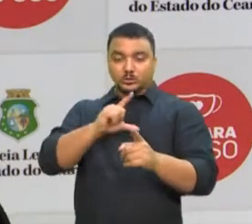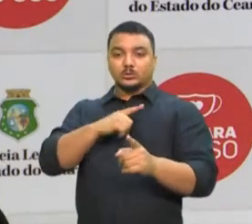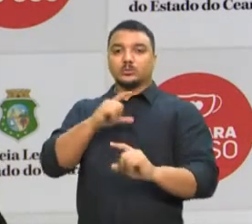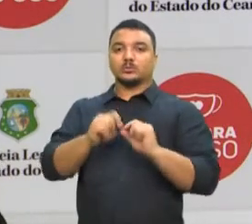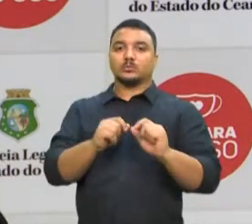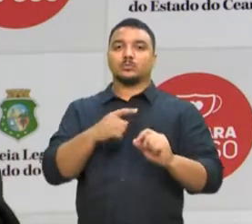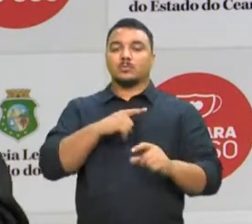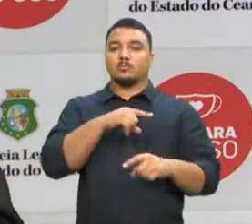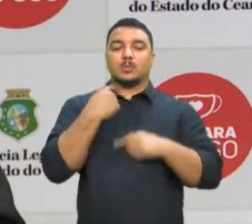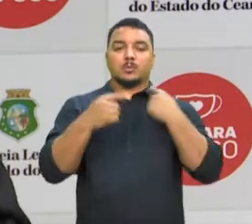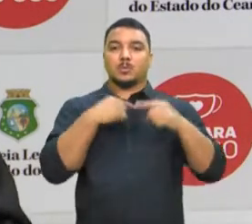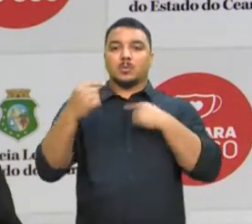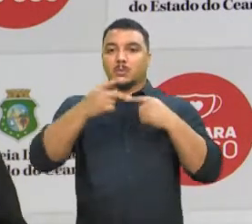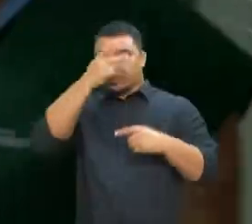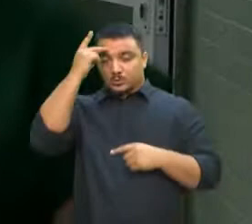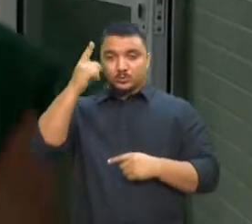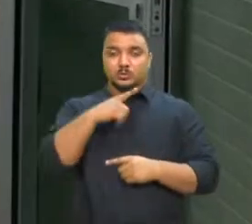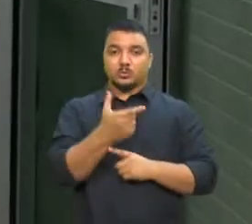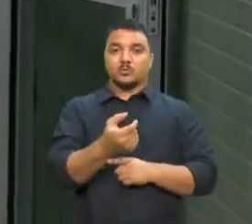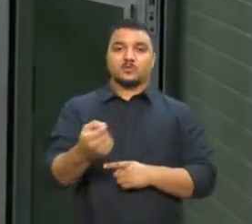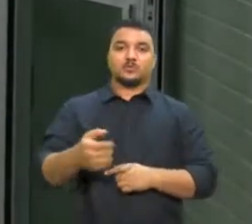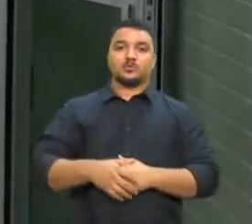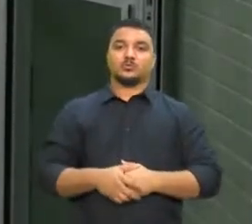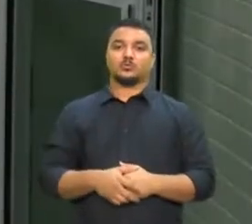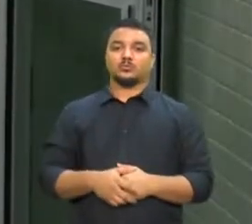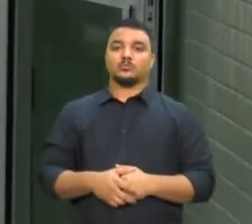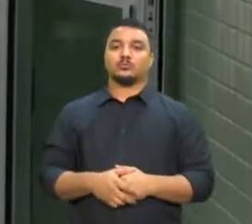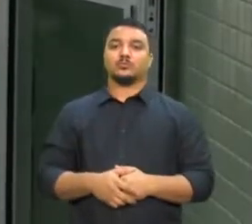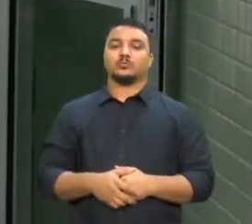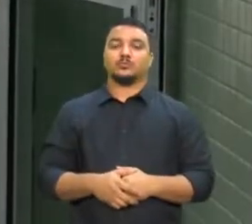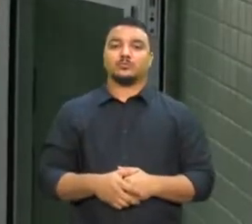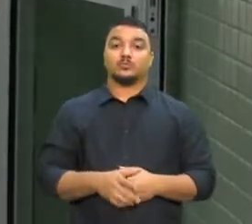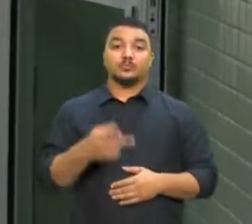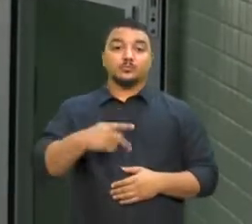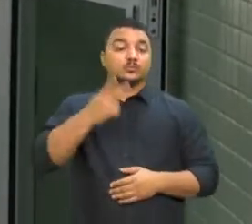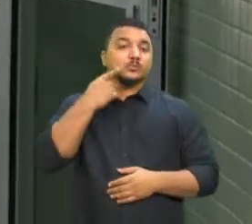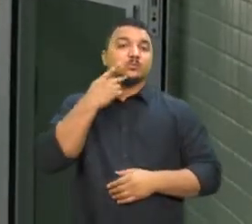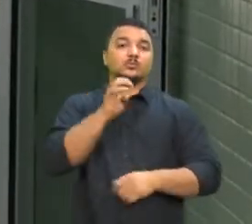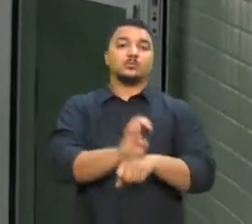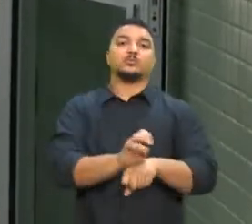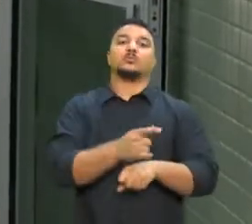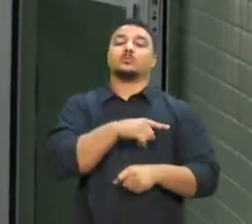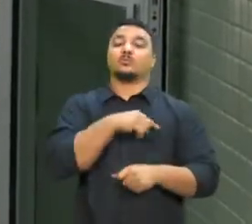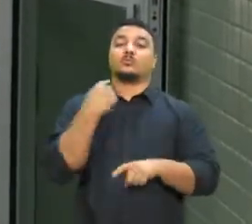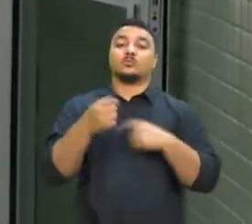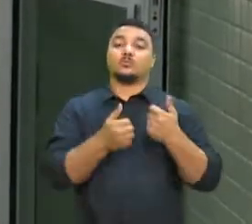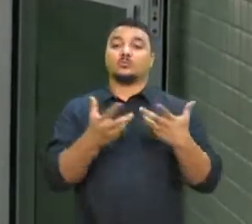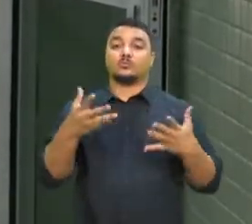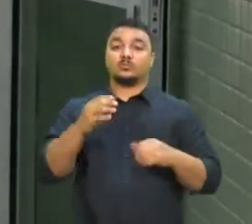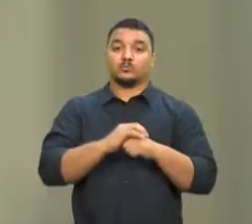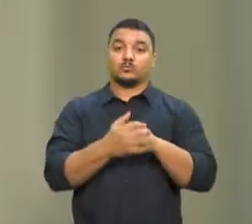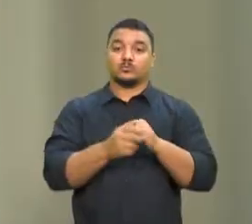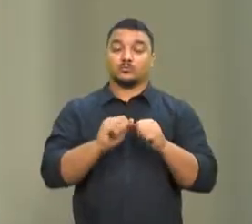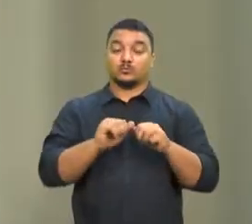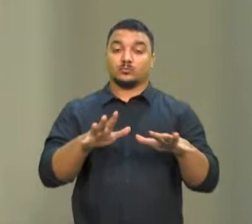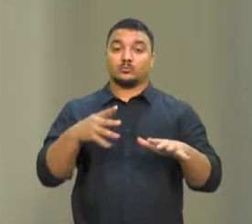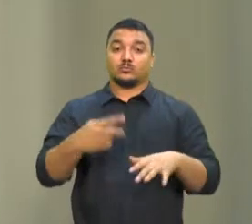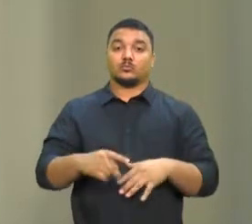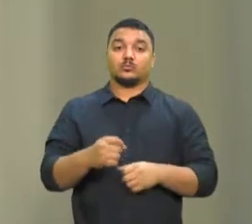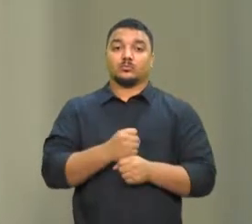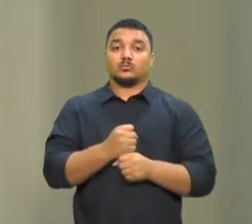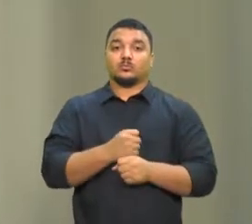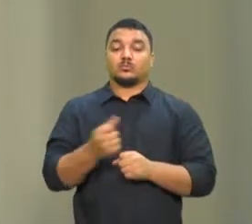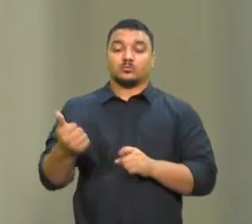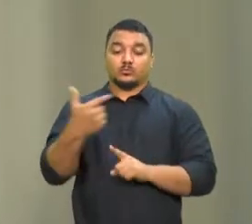perdemos mais vidas do que em 2020. No Ceará, o número de mortes por Covid-19 este ano superou